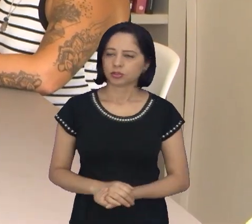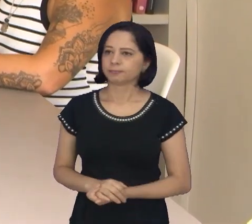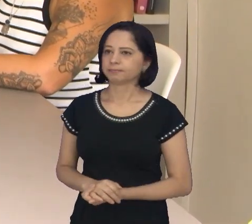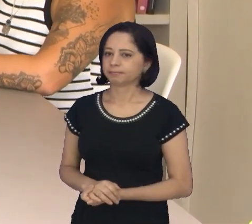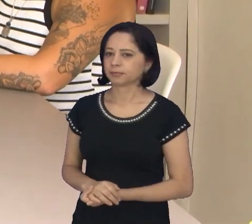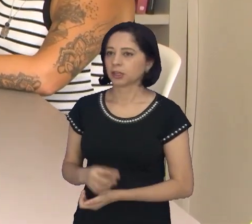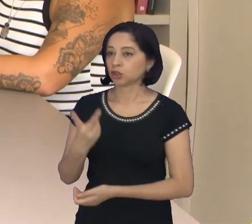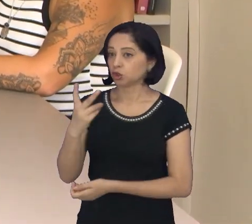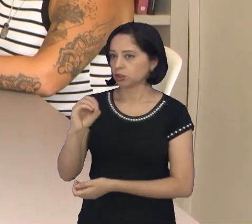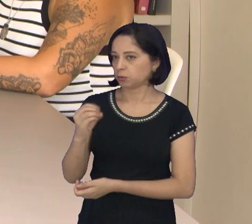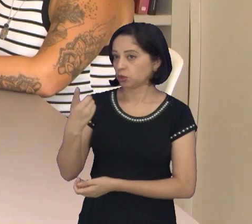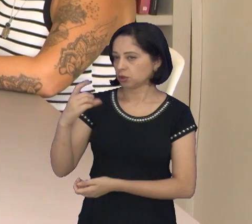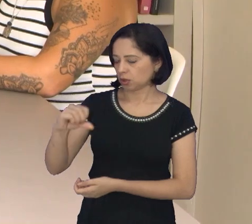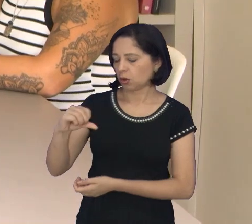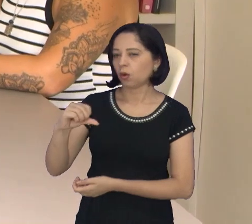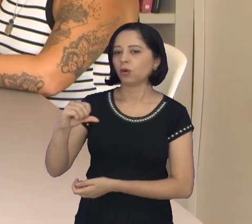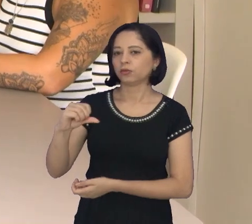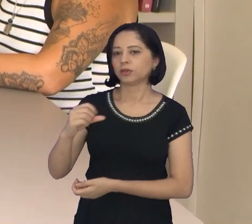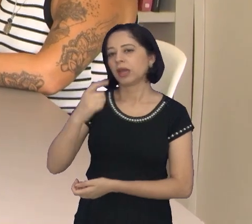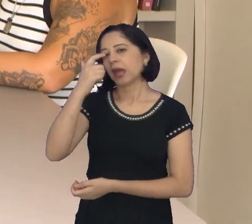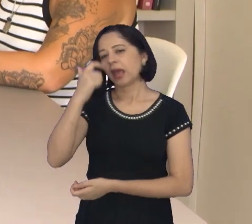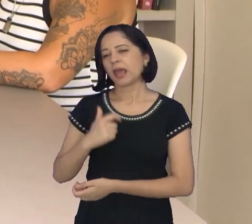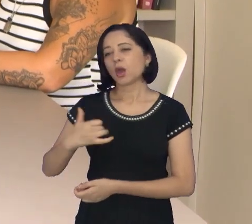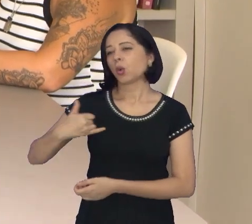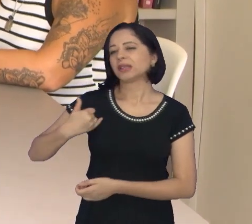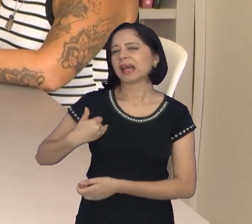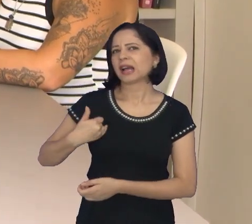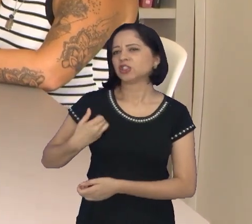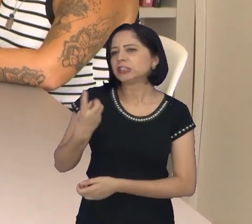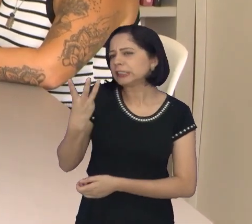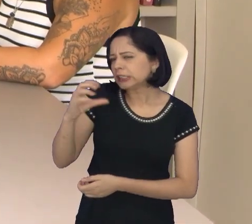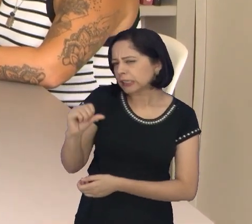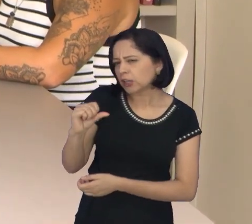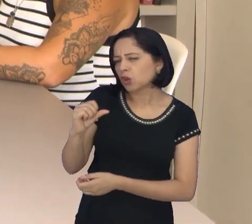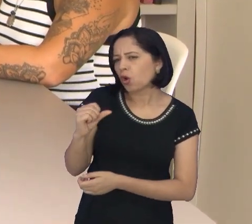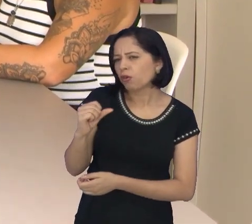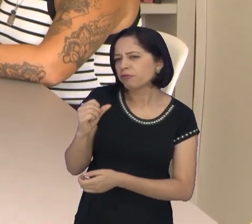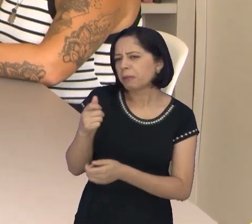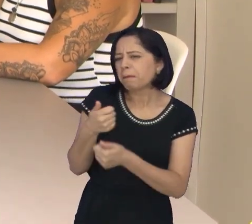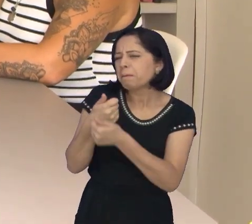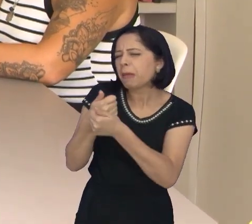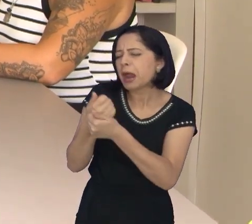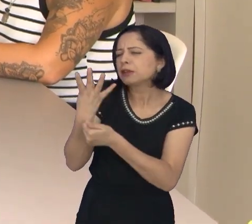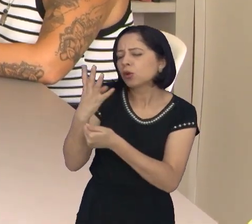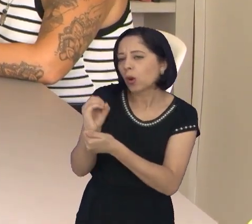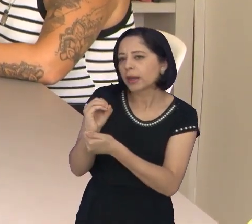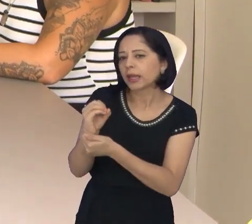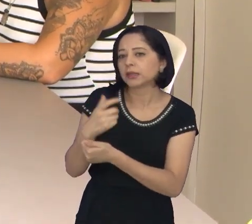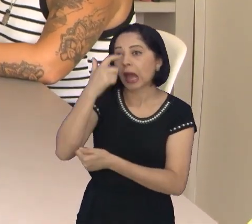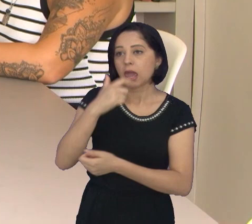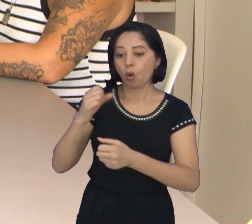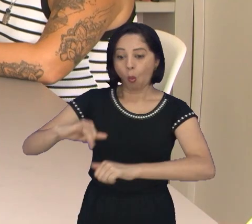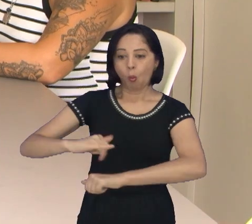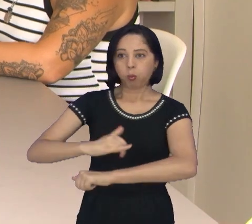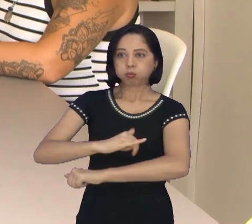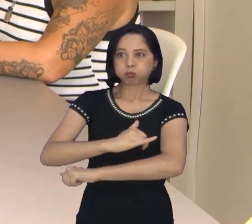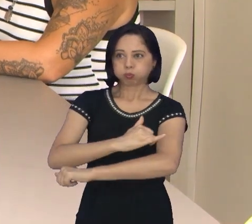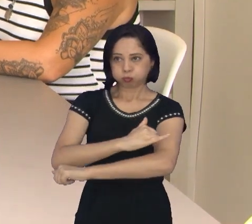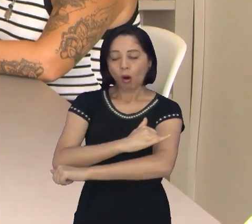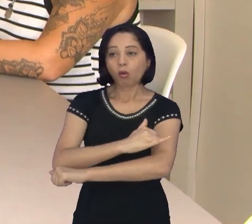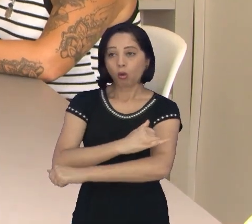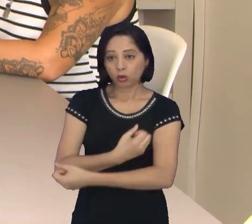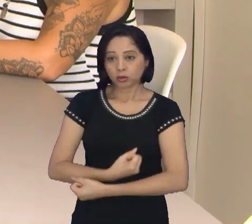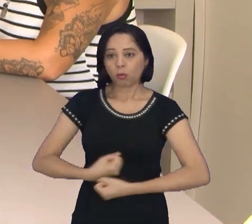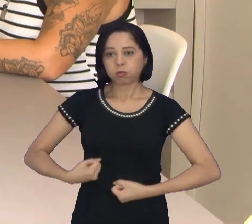em 2019, quando eu ia fazer 40 anos, eu estava super obesa e